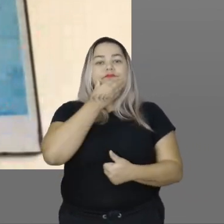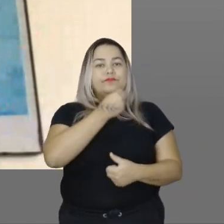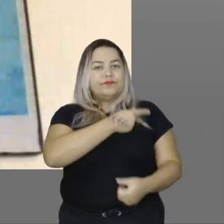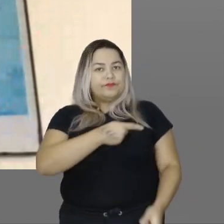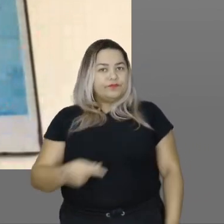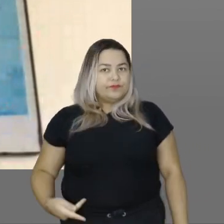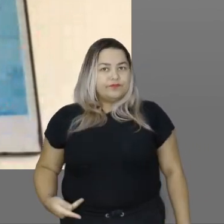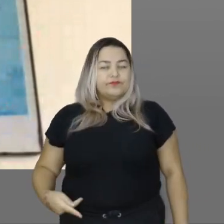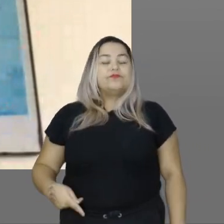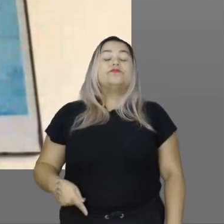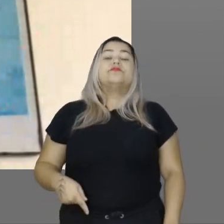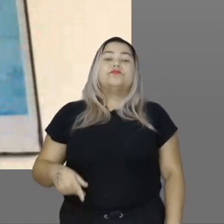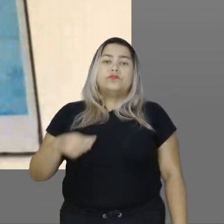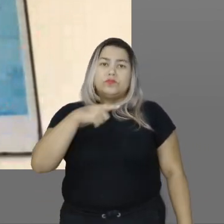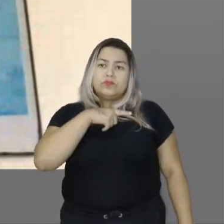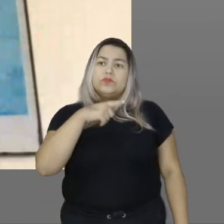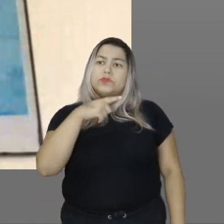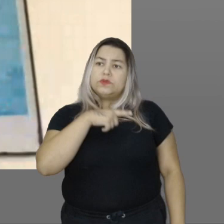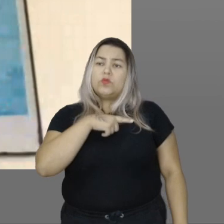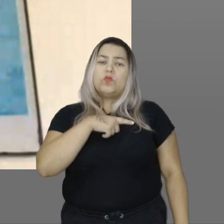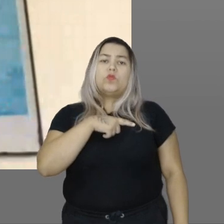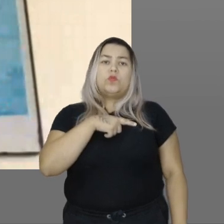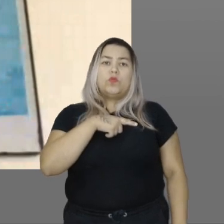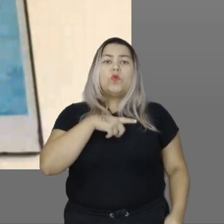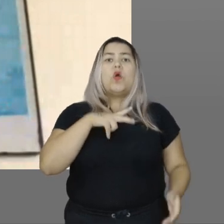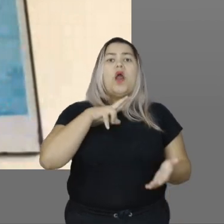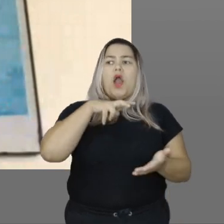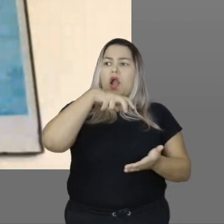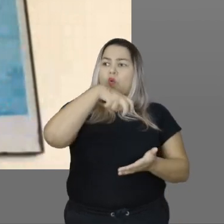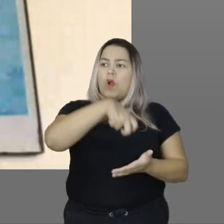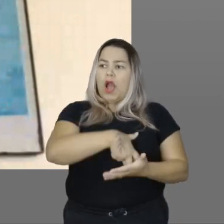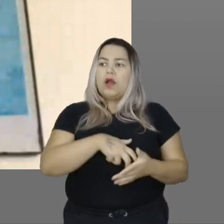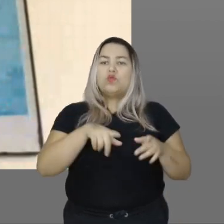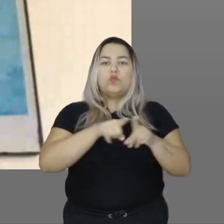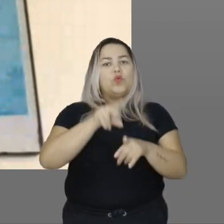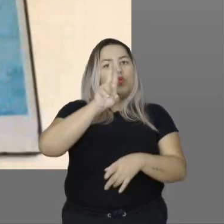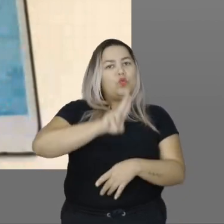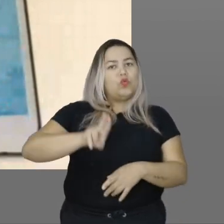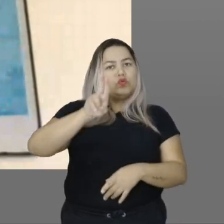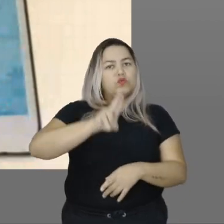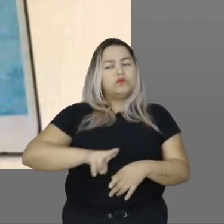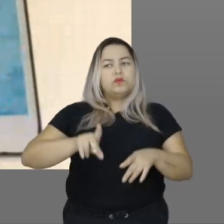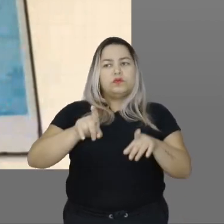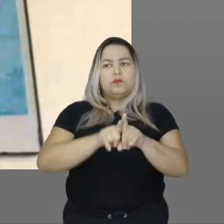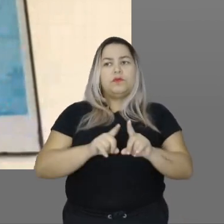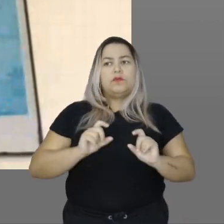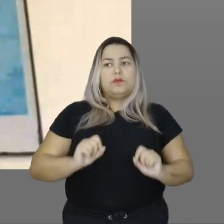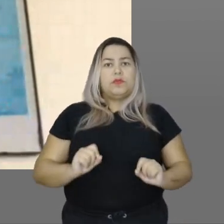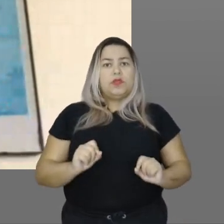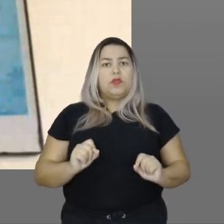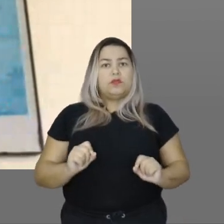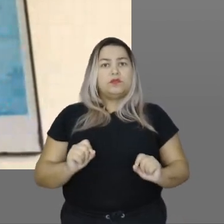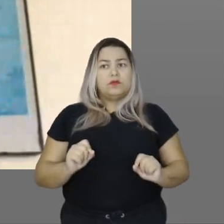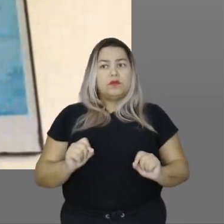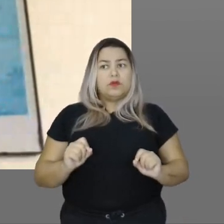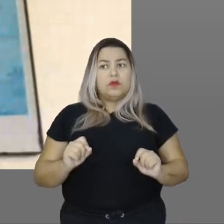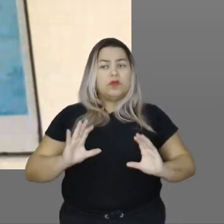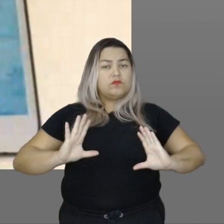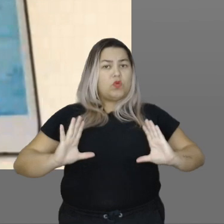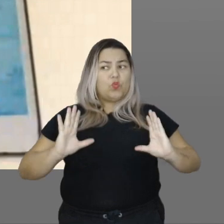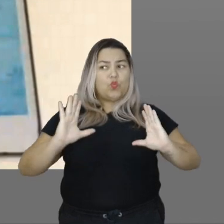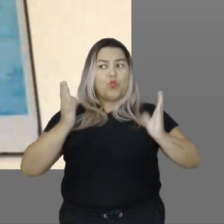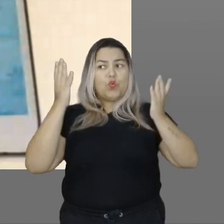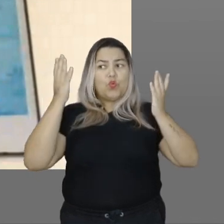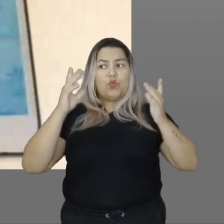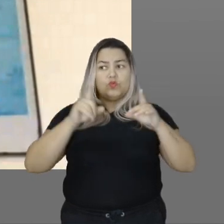ex-presidente receberam a devida punição por conta do uso e do abuso da máquina pública durante as festividades